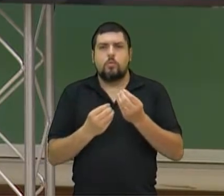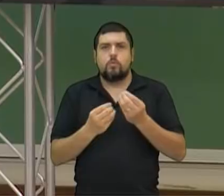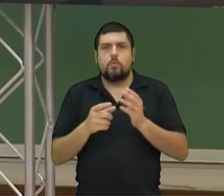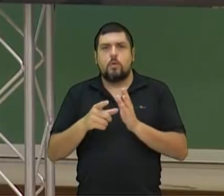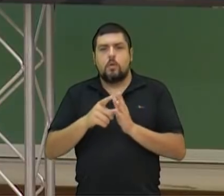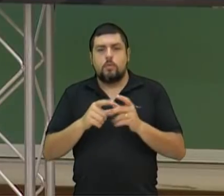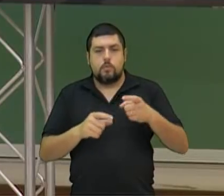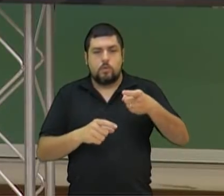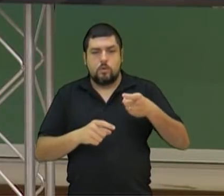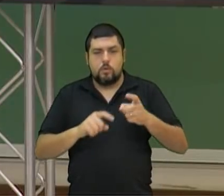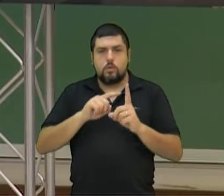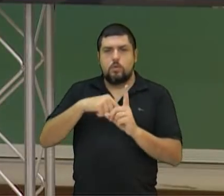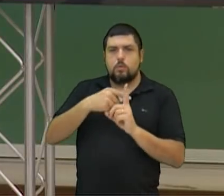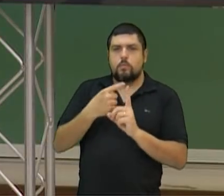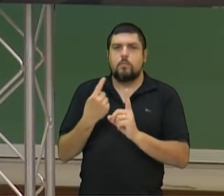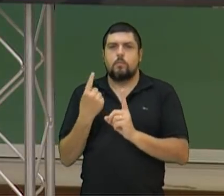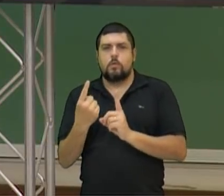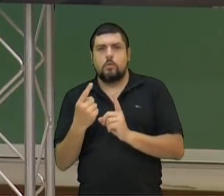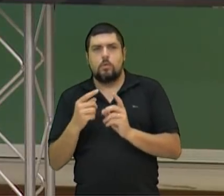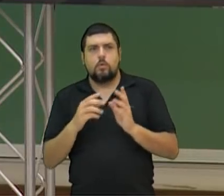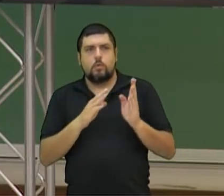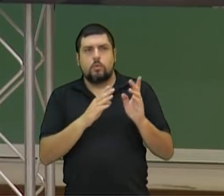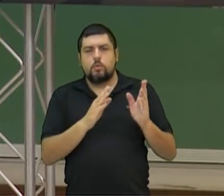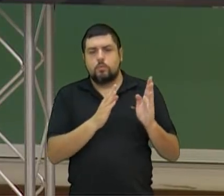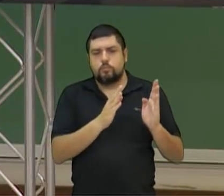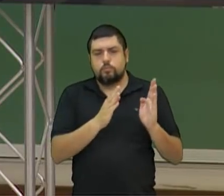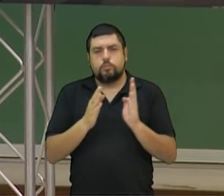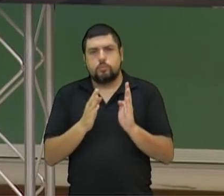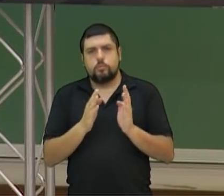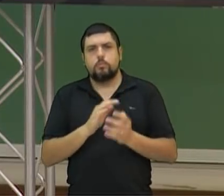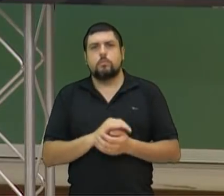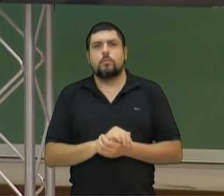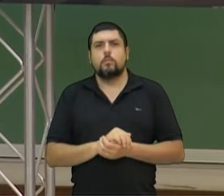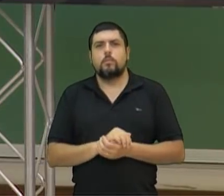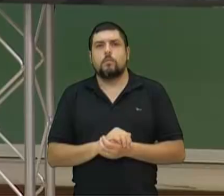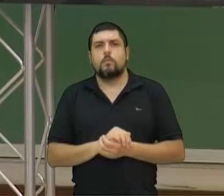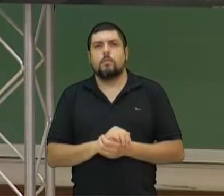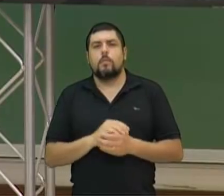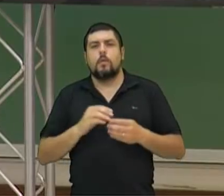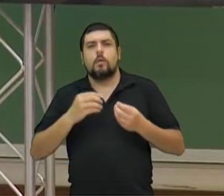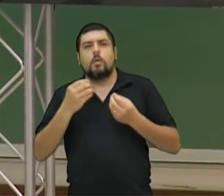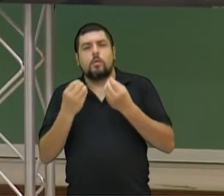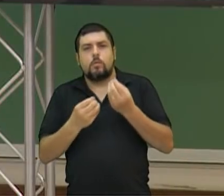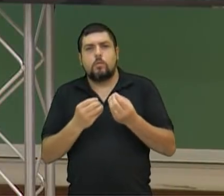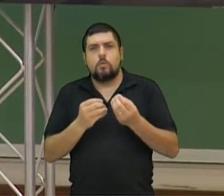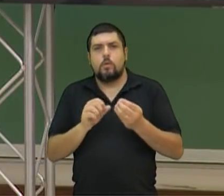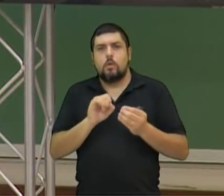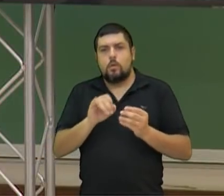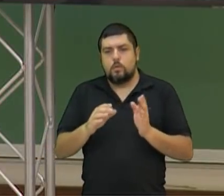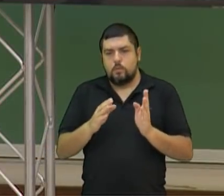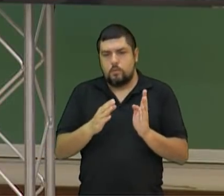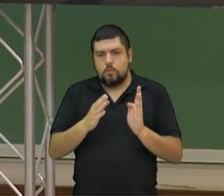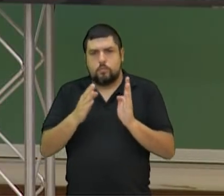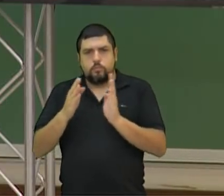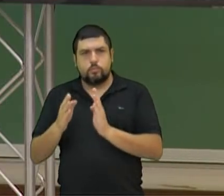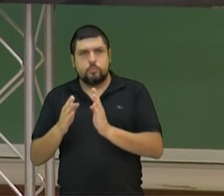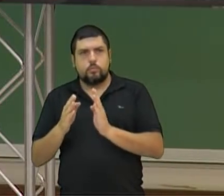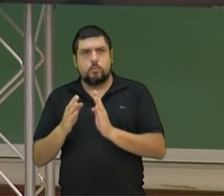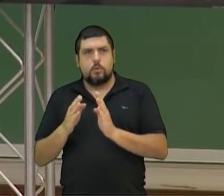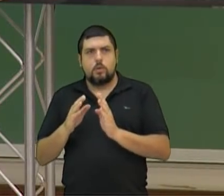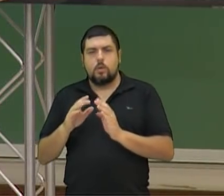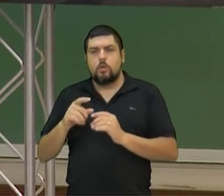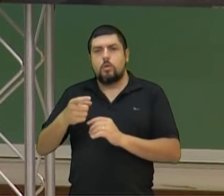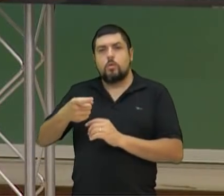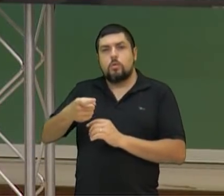mais 1. Se eu deslocar uma unidade para a direita, então ele vai ficar módulo de x menos 1. Módulo de